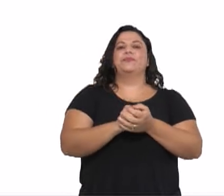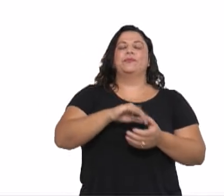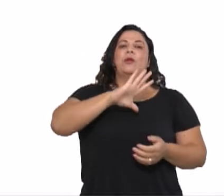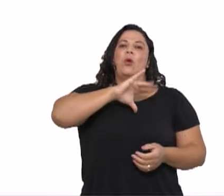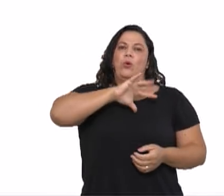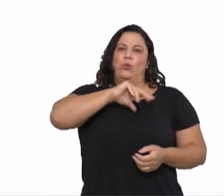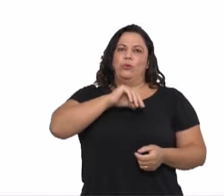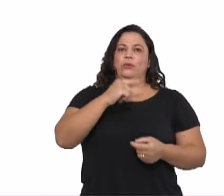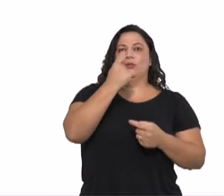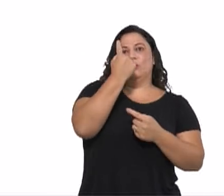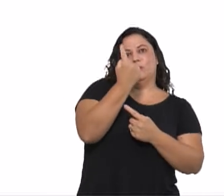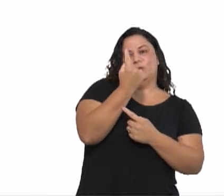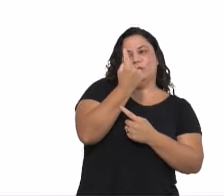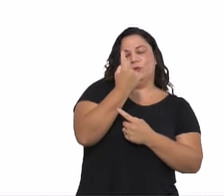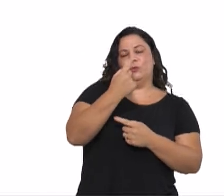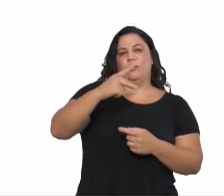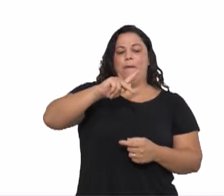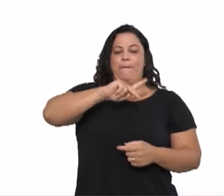0.